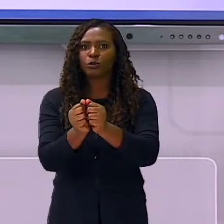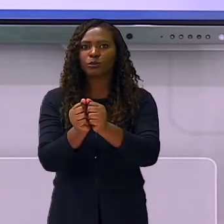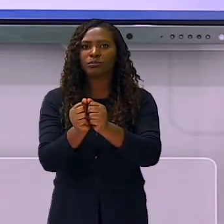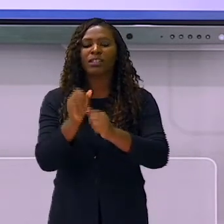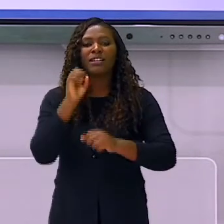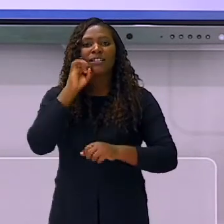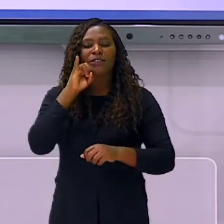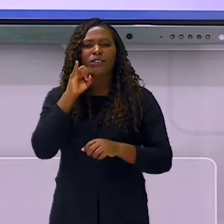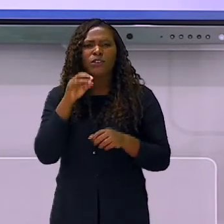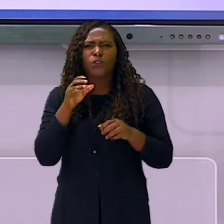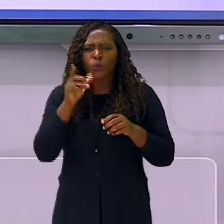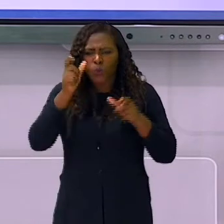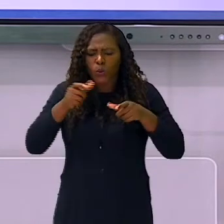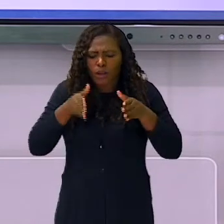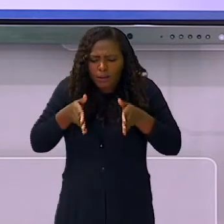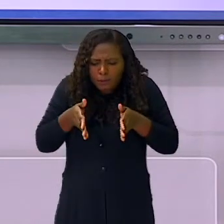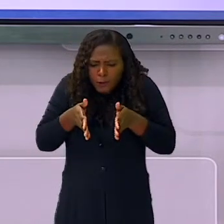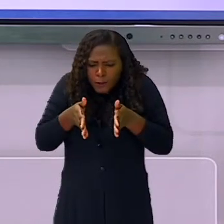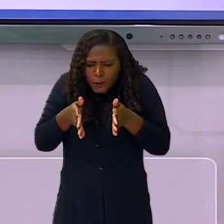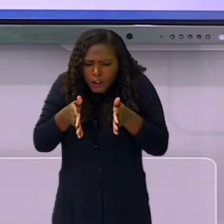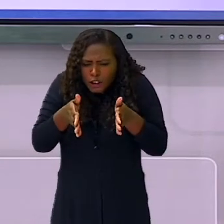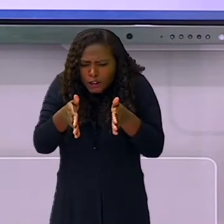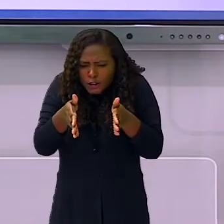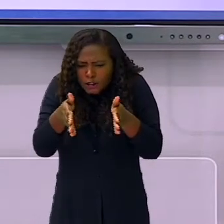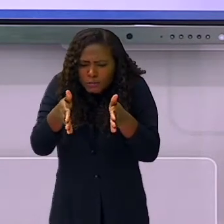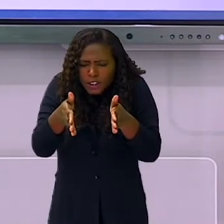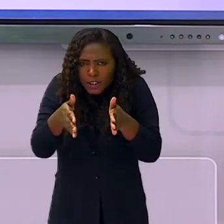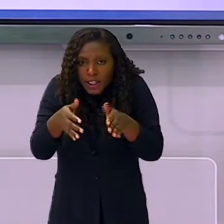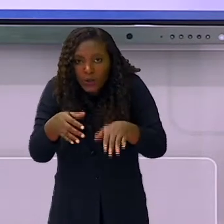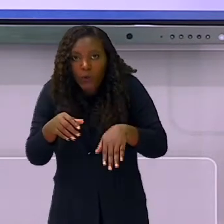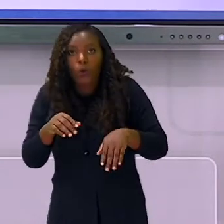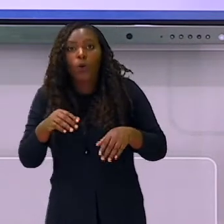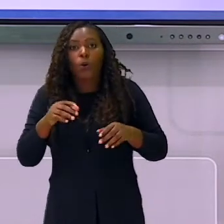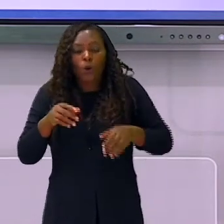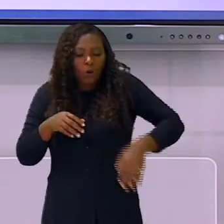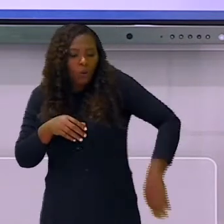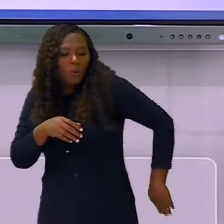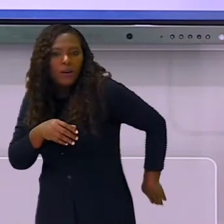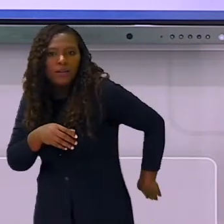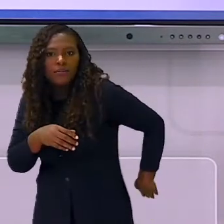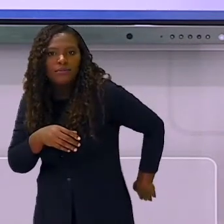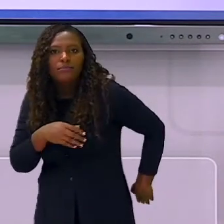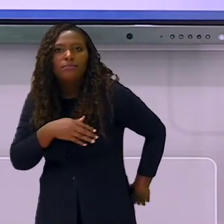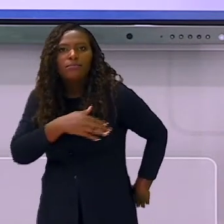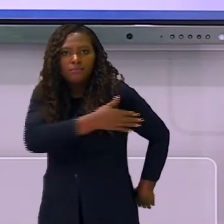visual consegue saber disso, consegue saber o que está acontecendo.